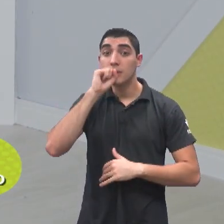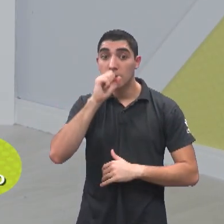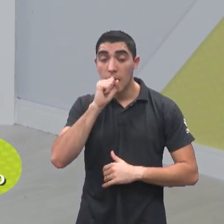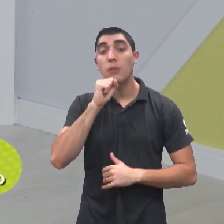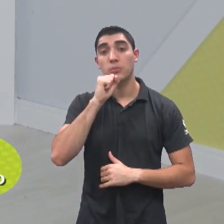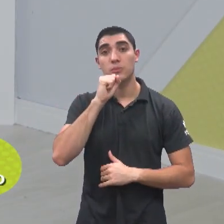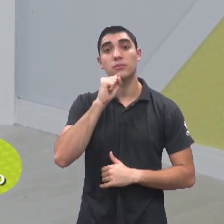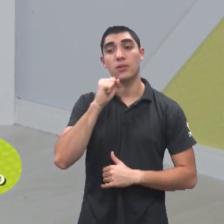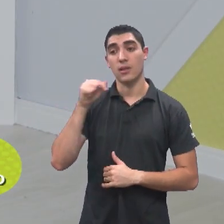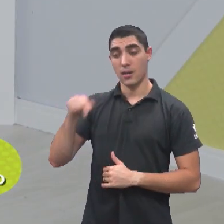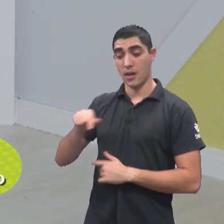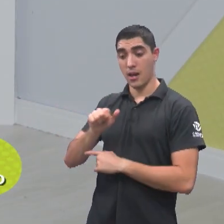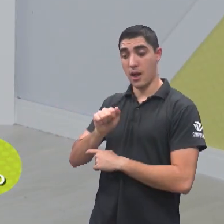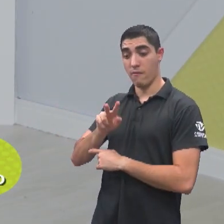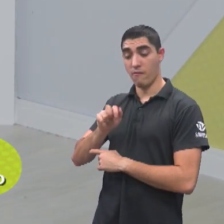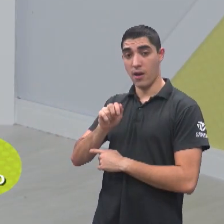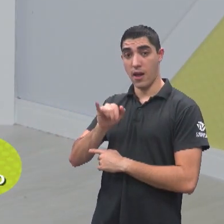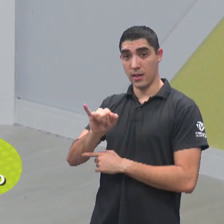contra o Avaí Kinderman, lá no estádio